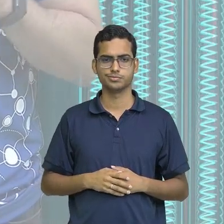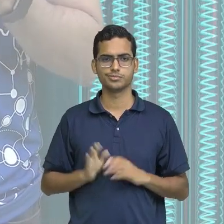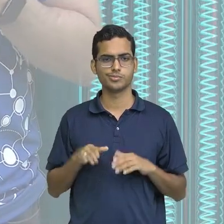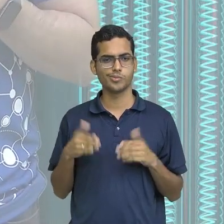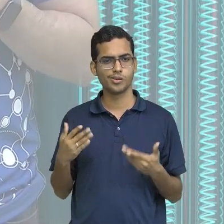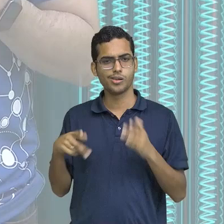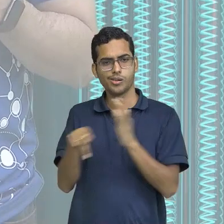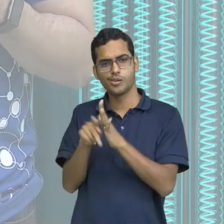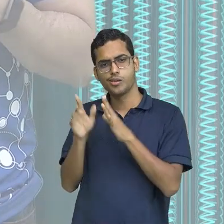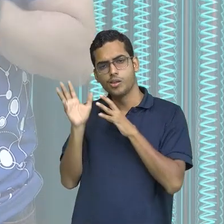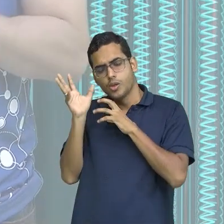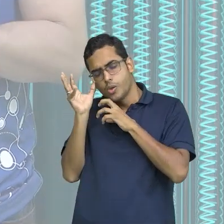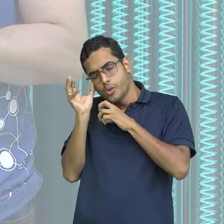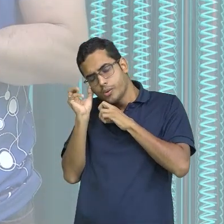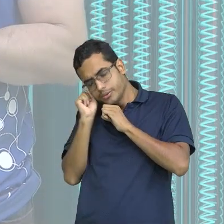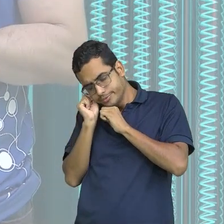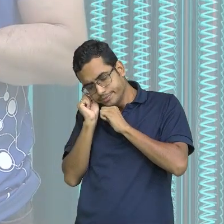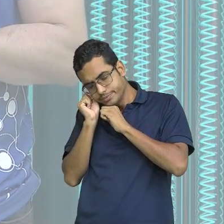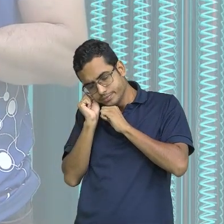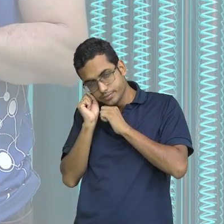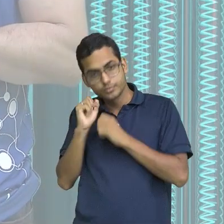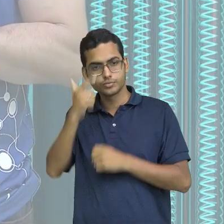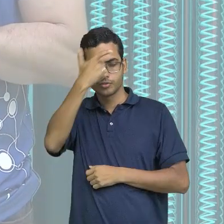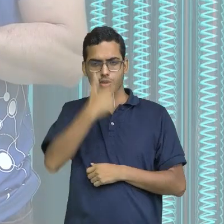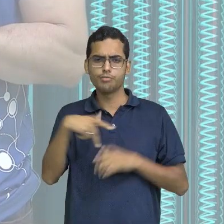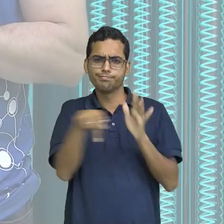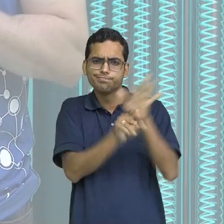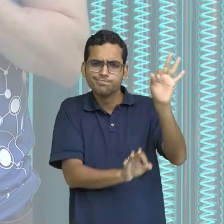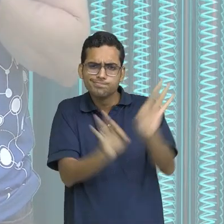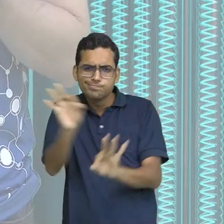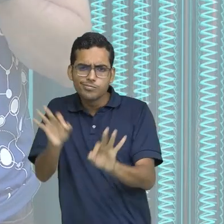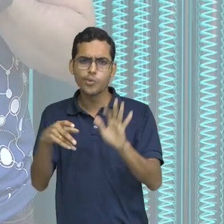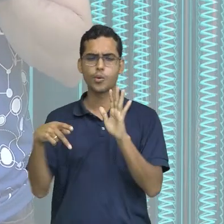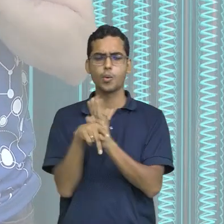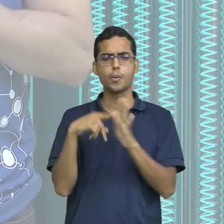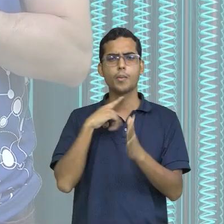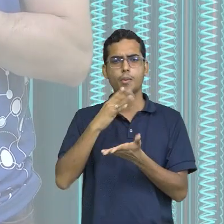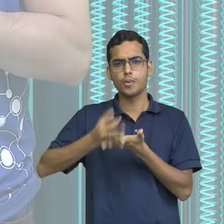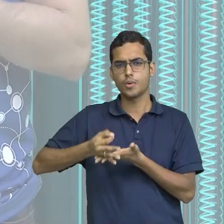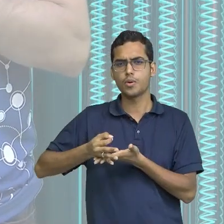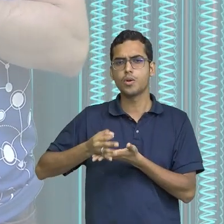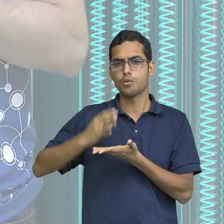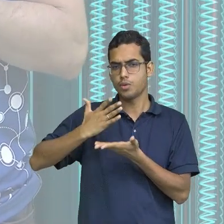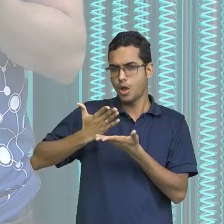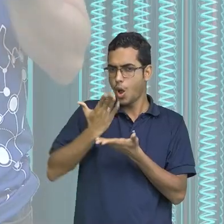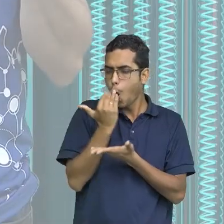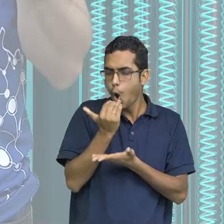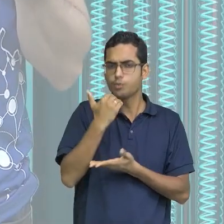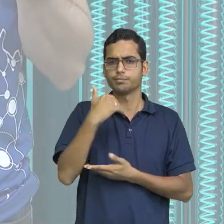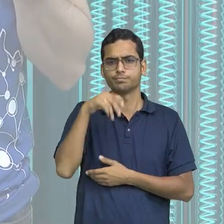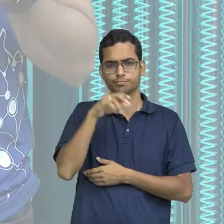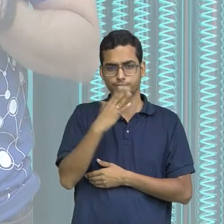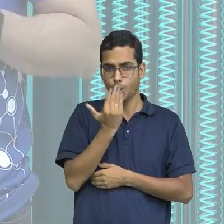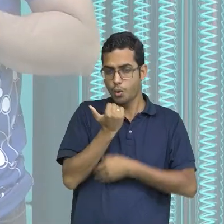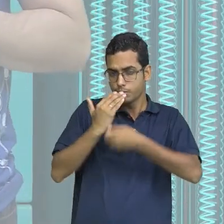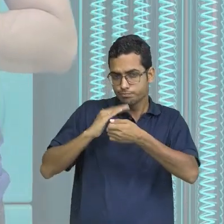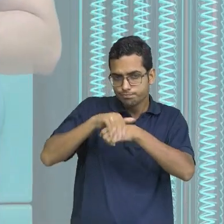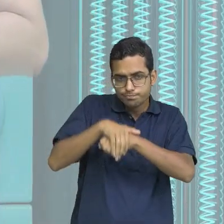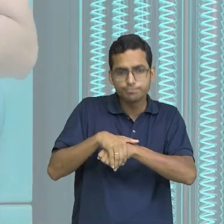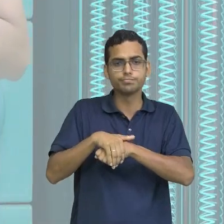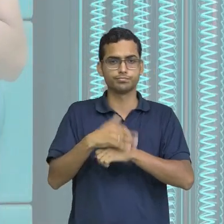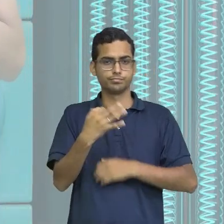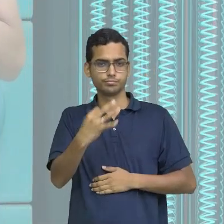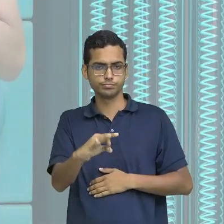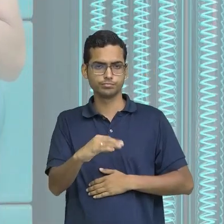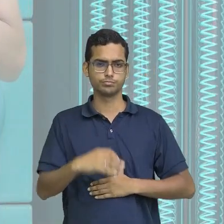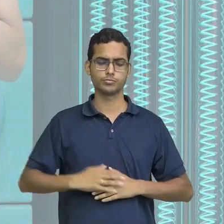dinner. Eu fiz o jantar, eu preparei o jantar. Tá certo? Então, é uma ação em relação a outra ação, só que ambos no passado. Olha